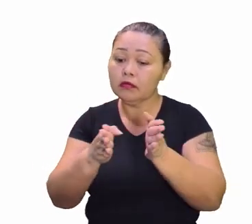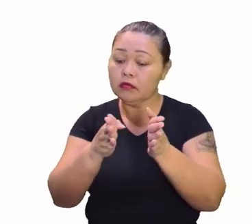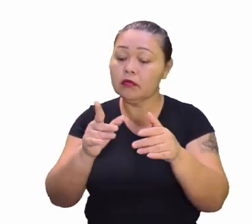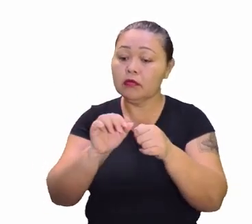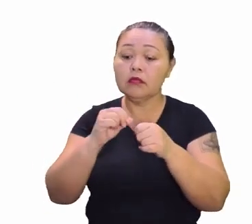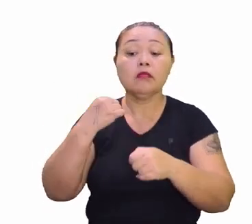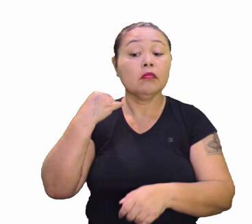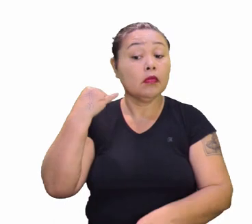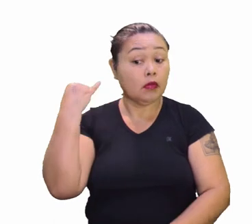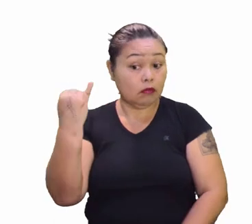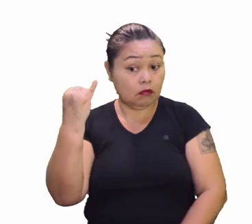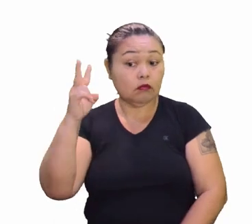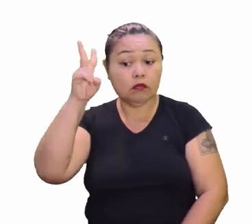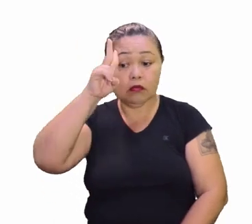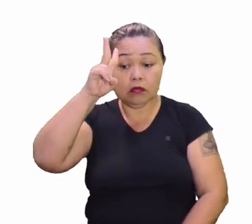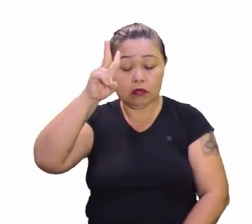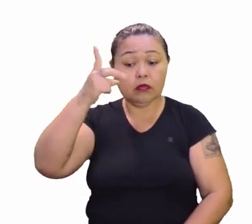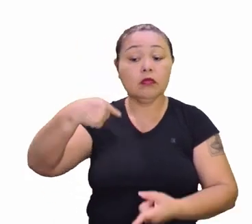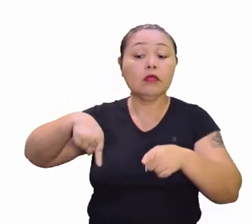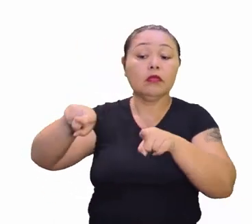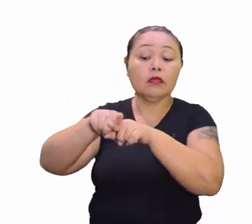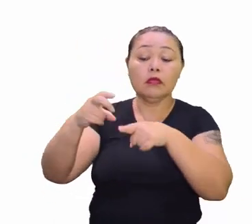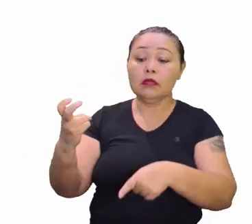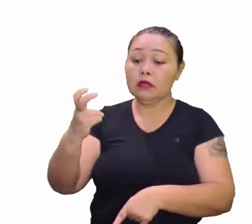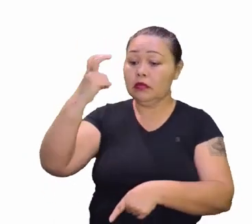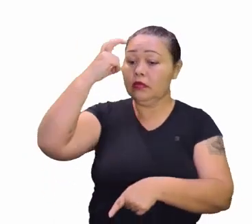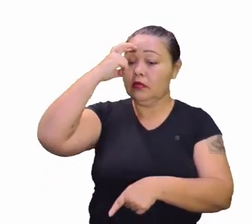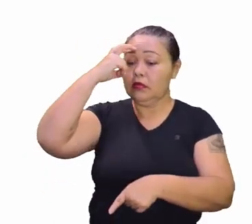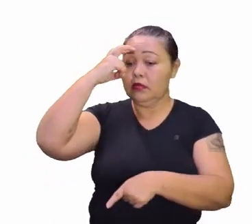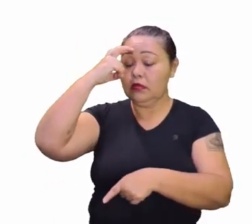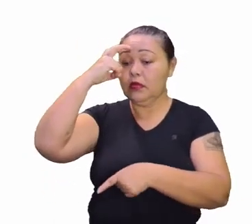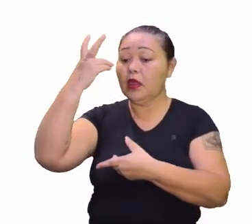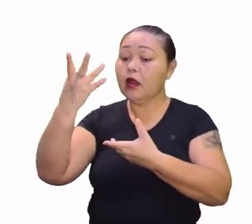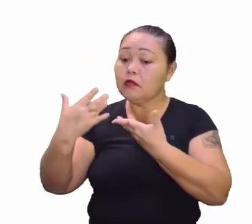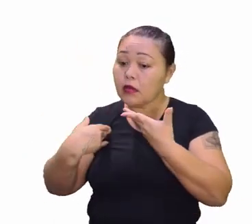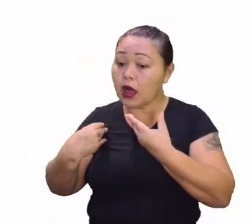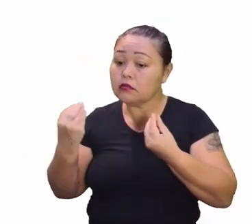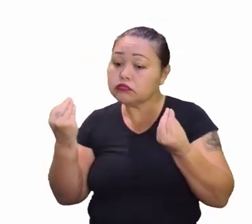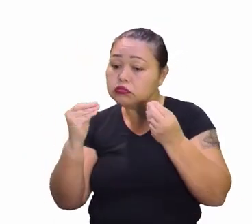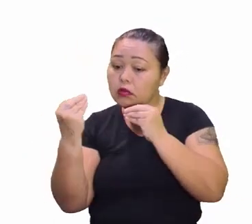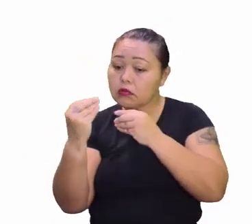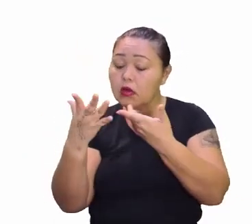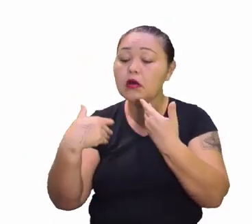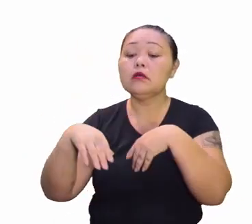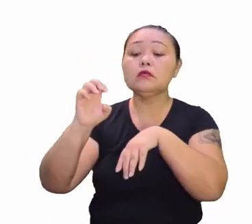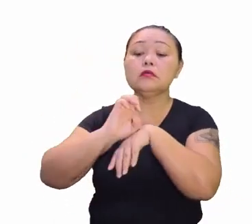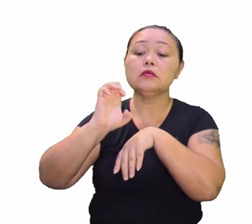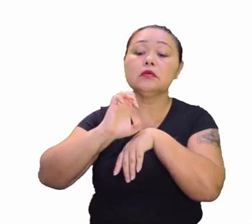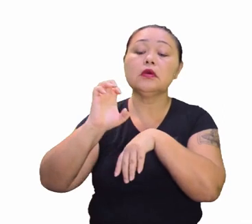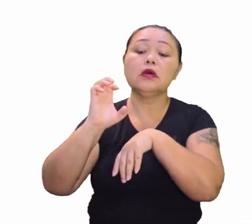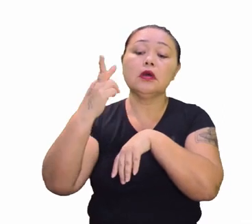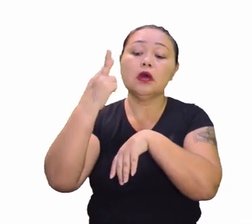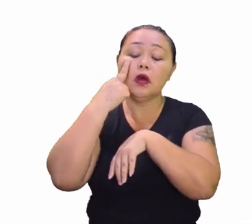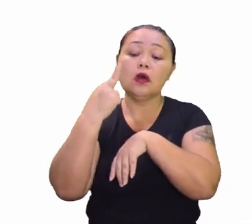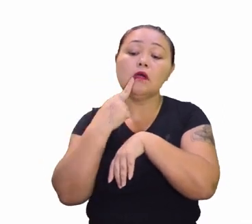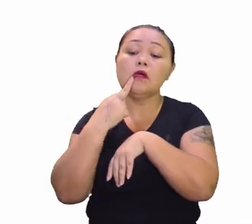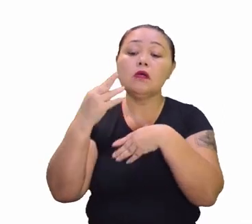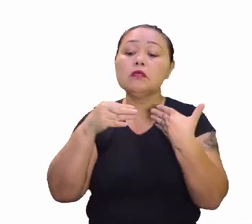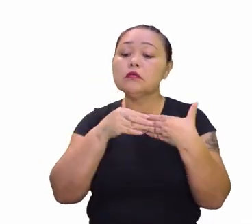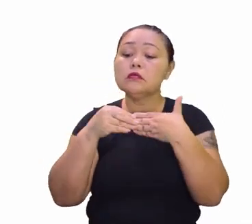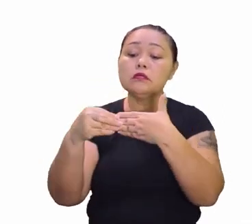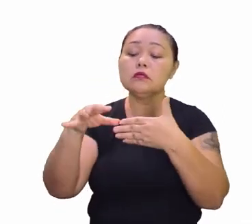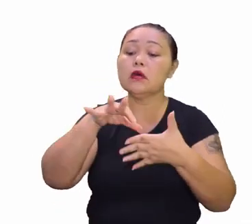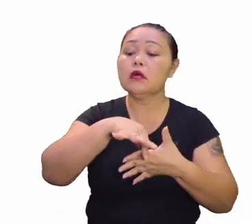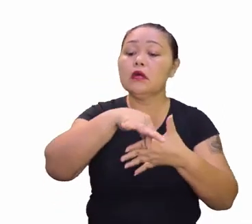importância histórica e cultural para a formação do estado de Rondônia, a partir dessas expedições aí